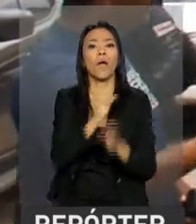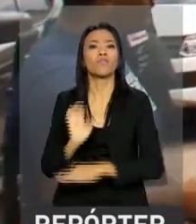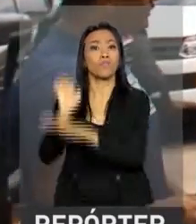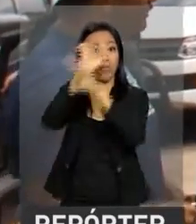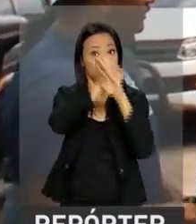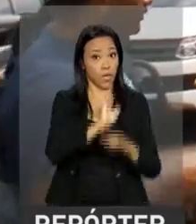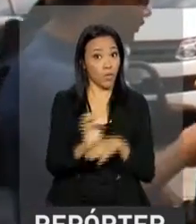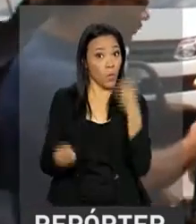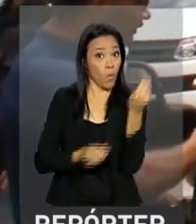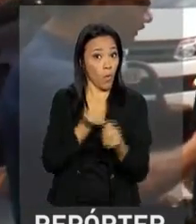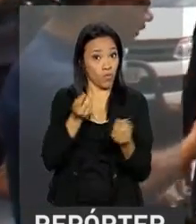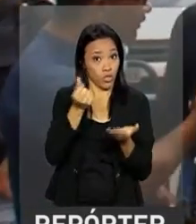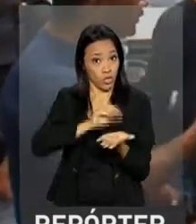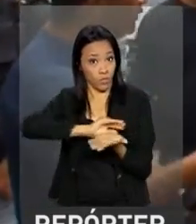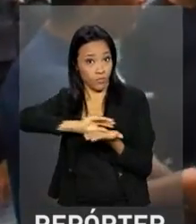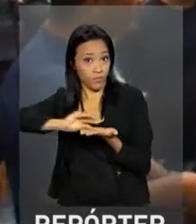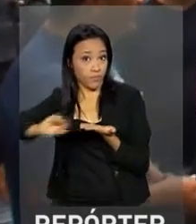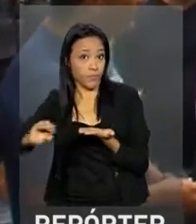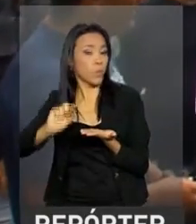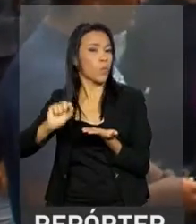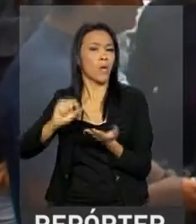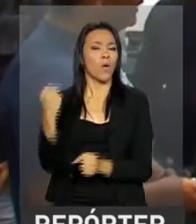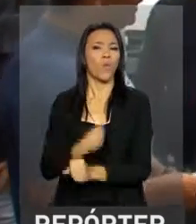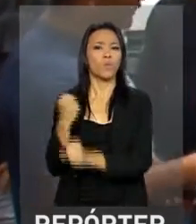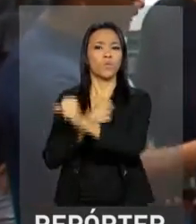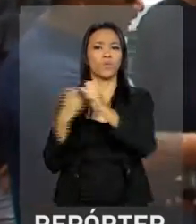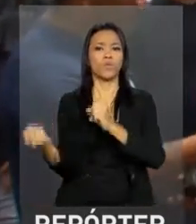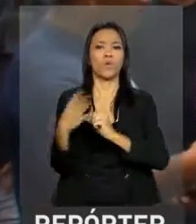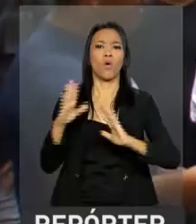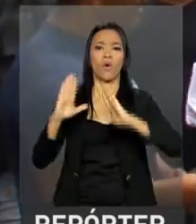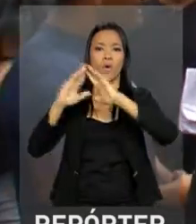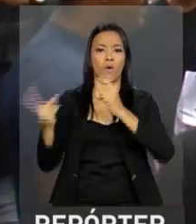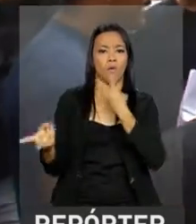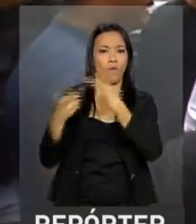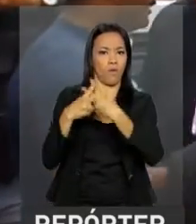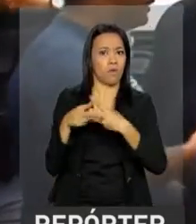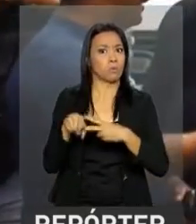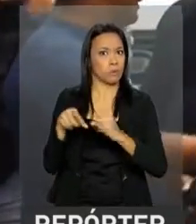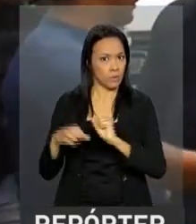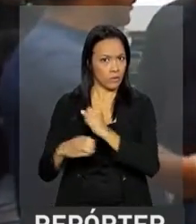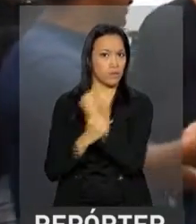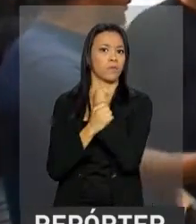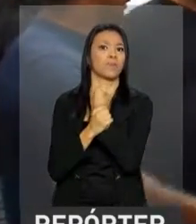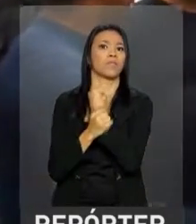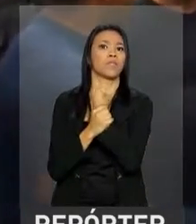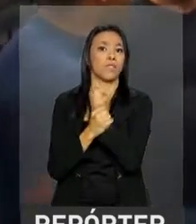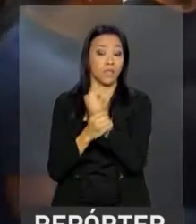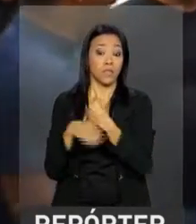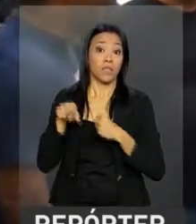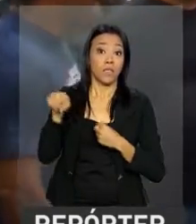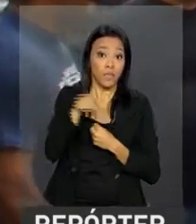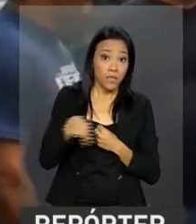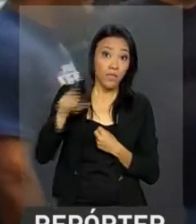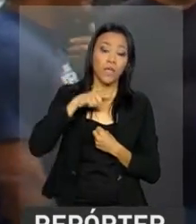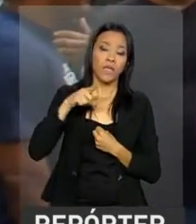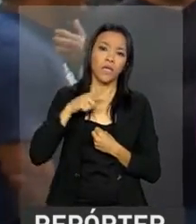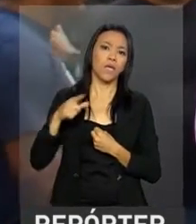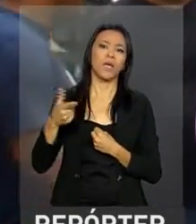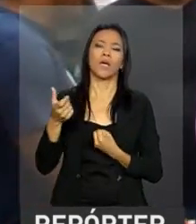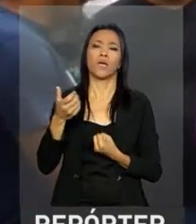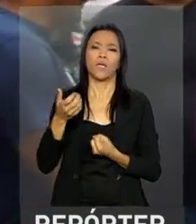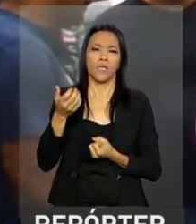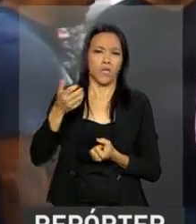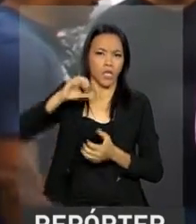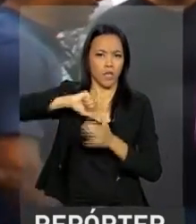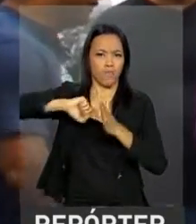um investimento, de um lado, na construção de novas unidades, unidades com segurança, unidades com bloqueadores de